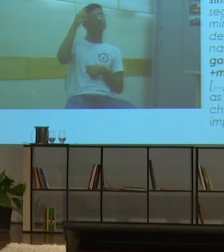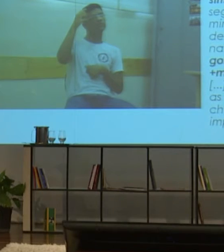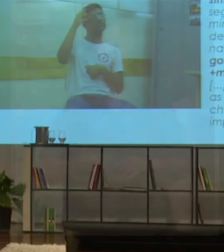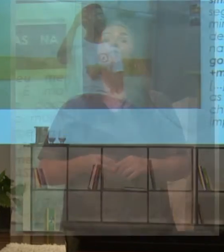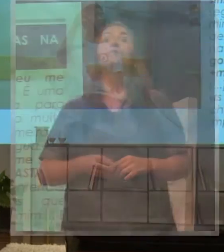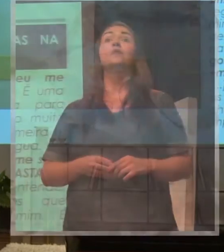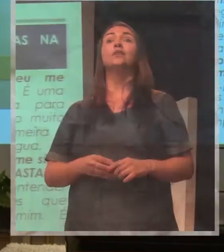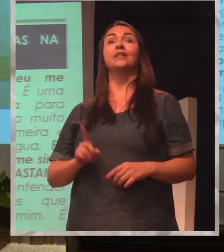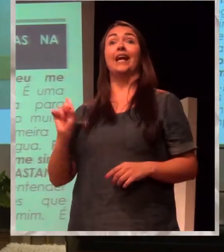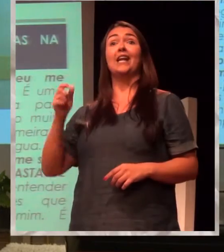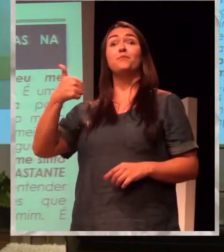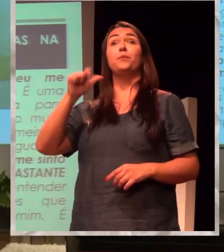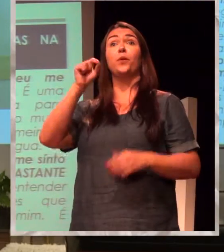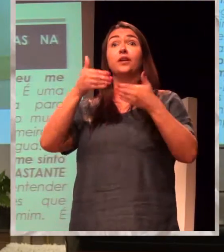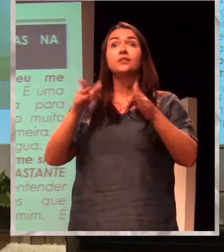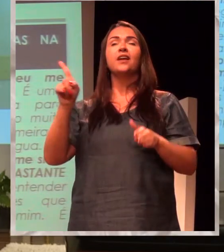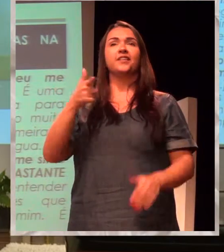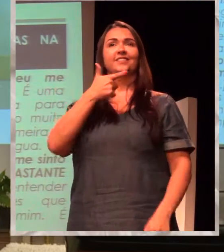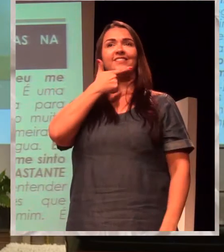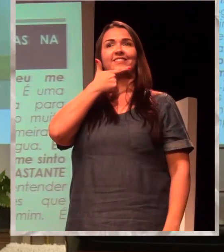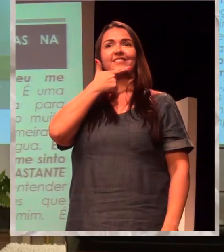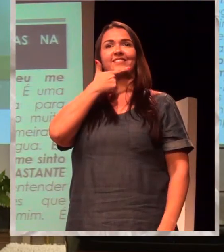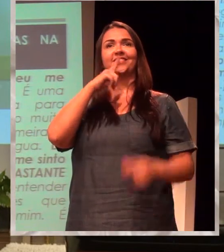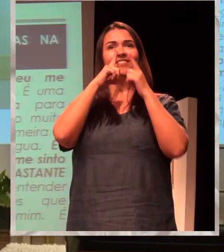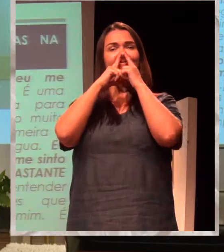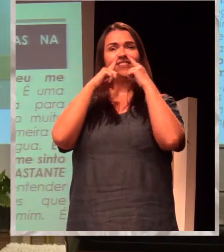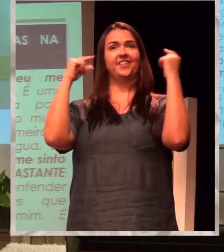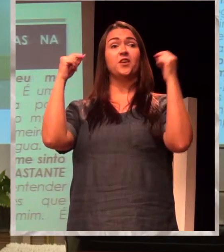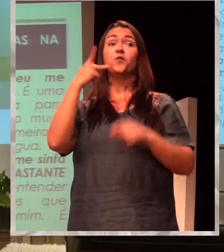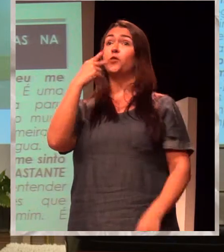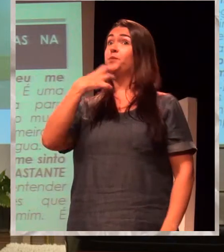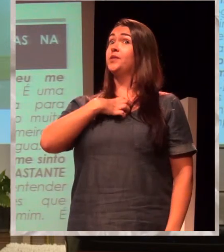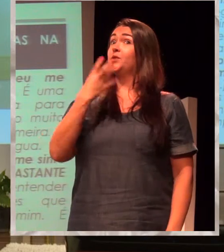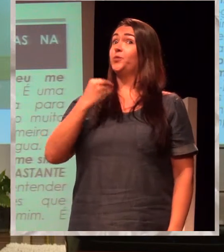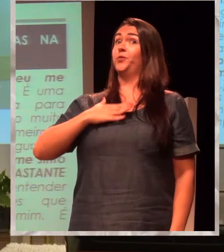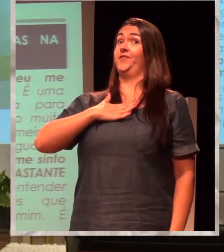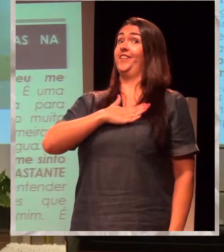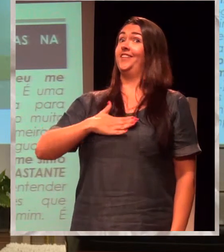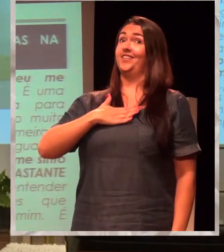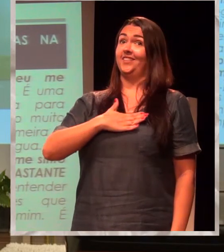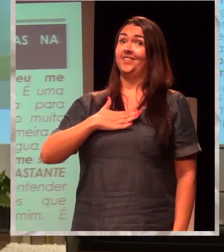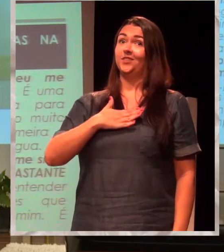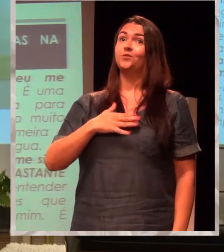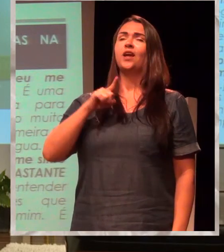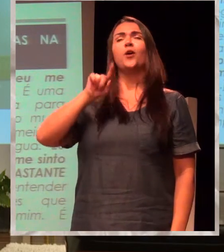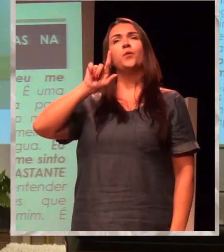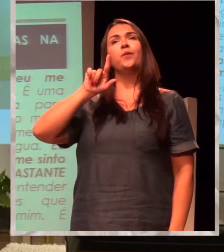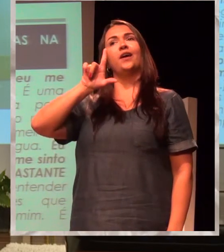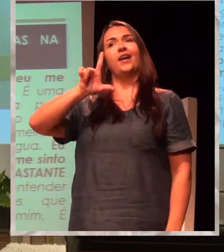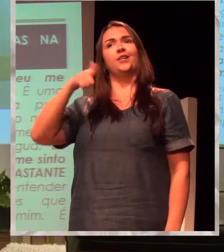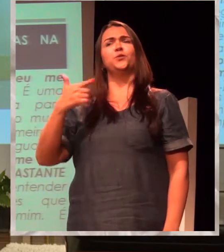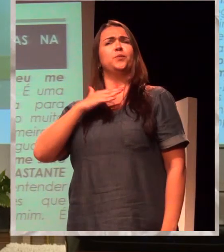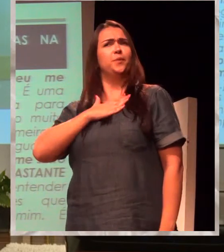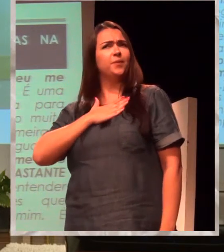Então, ele primeiro sorri, primeira coisa, né? Então, eu me sinto muito feliz. É uma segunda língua para mim,